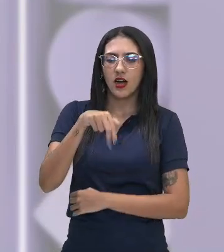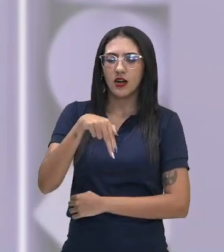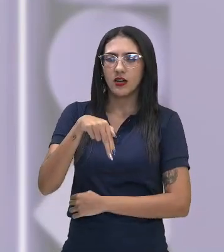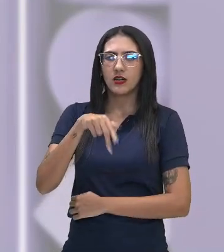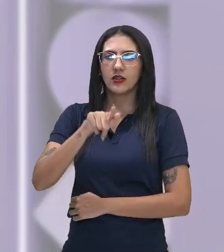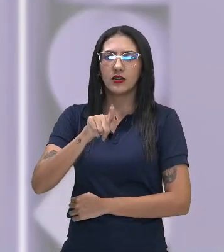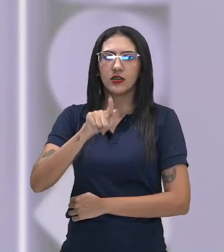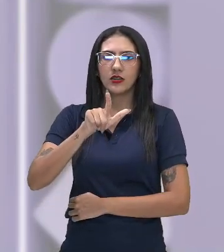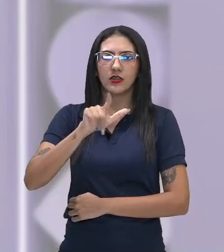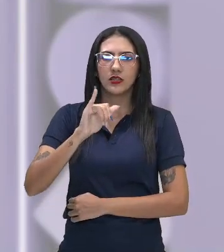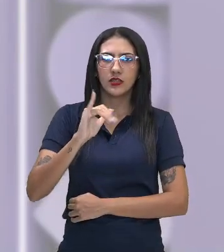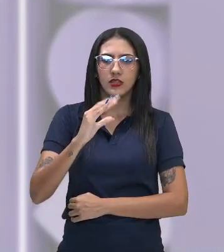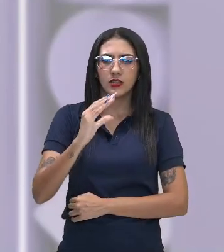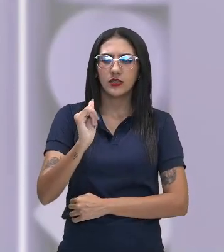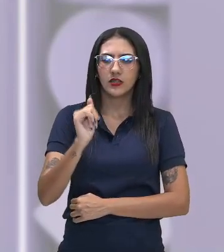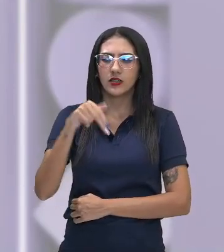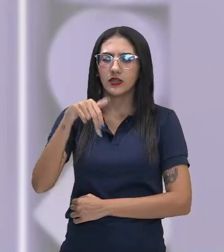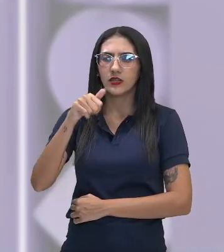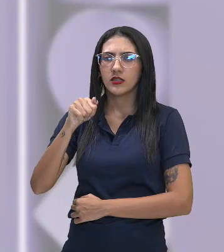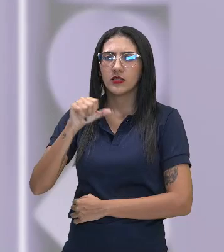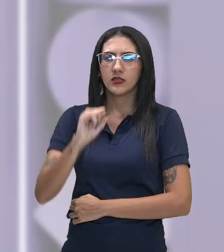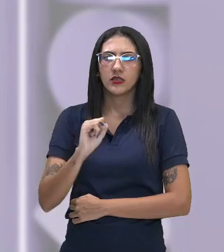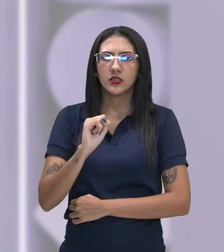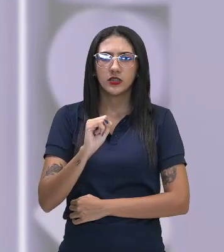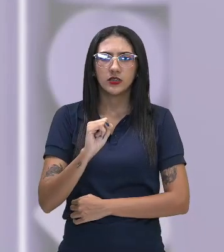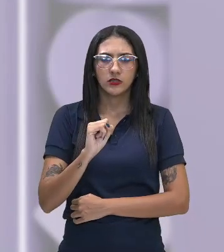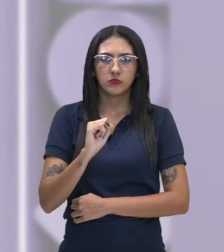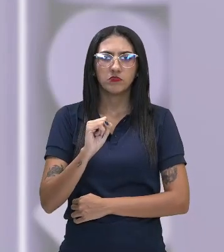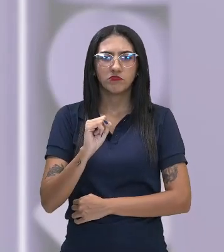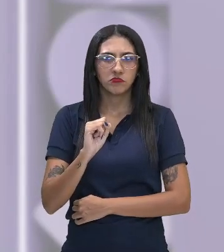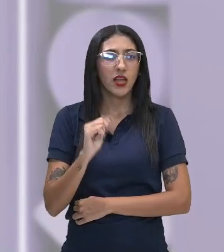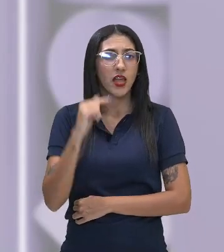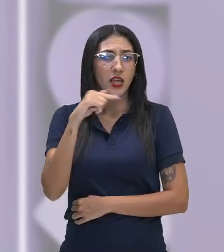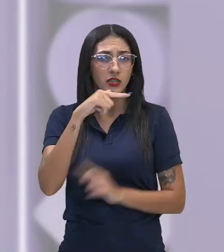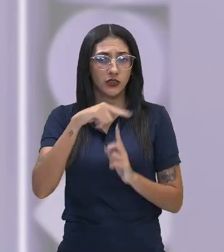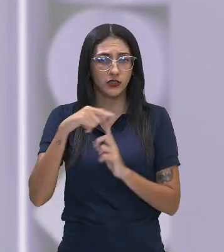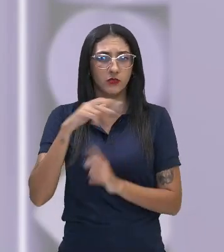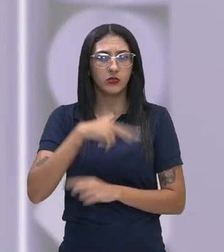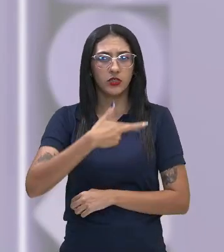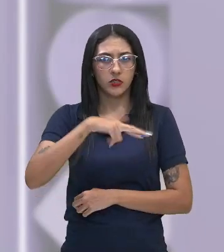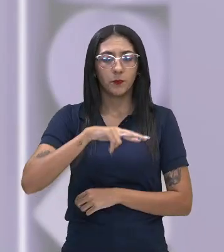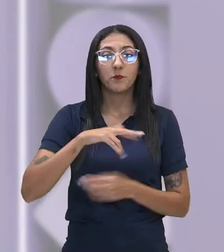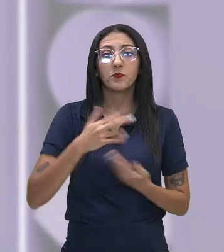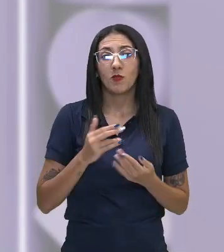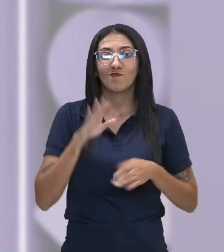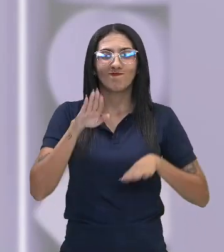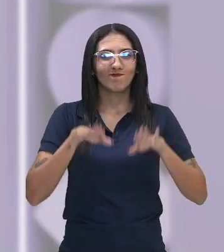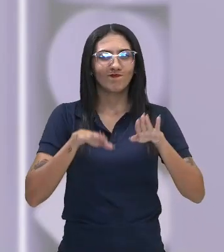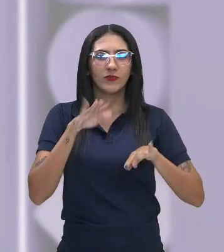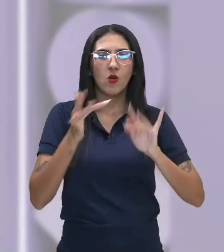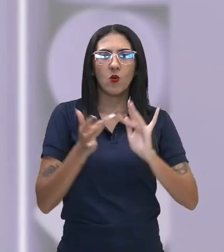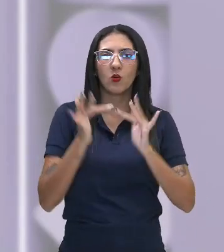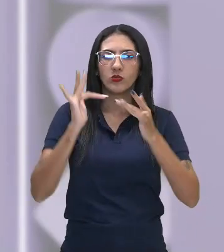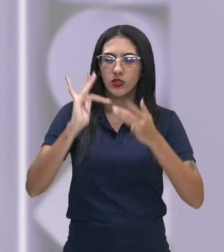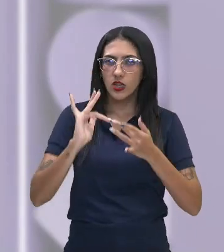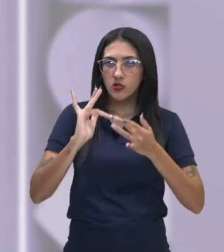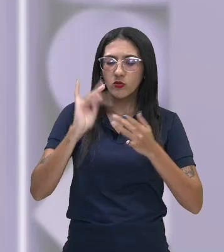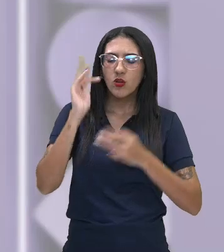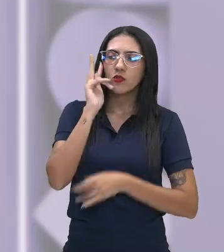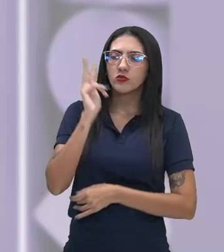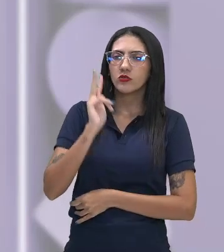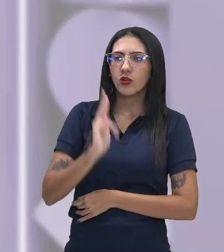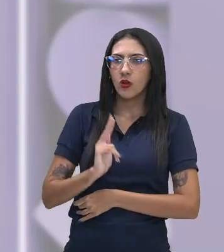Canadá, cristã, é o cristianismo anglicano. Então, dependendo do contexto histórico, você vai